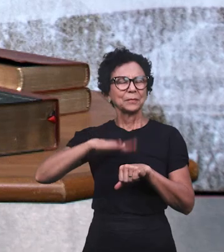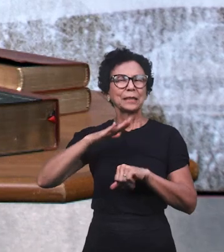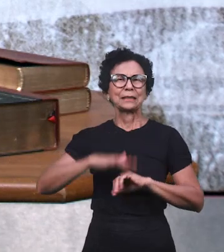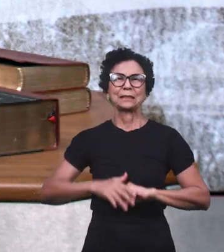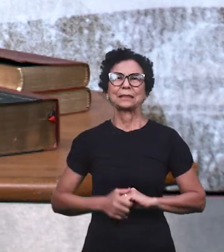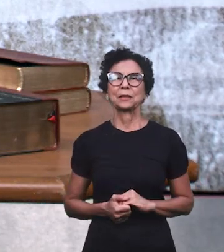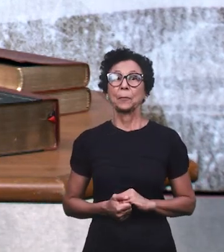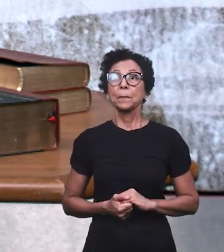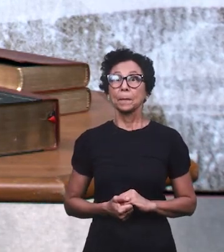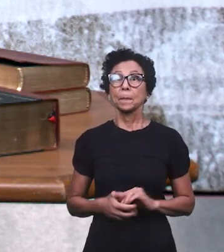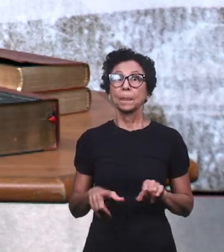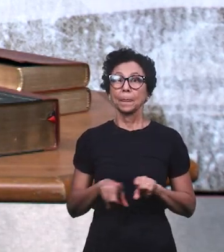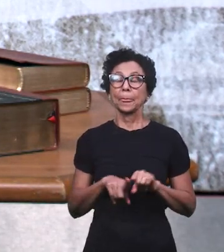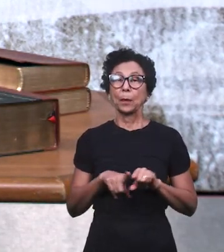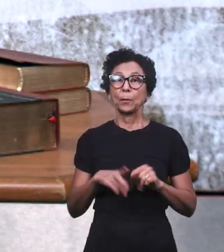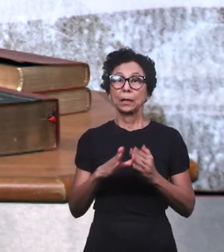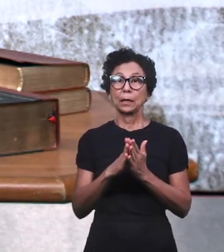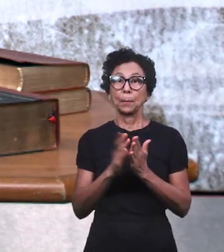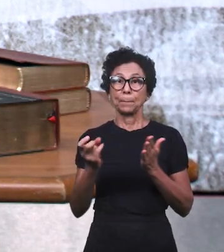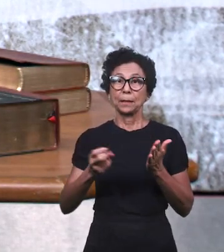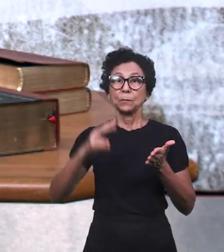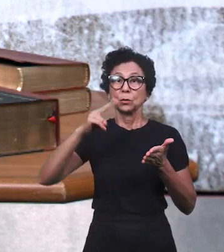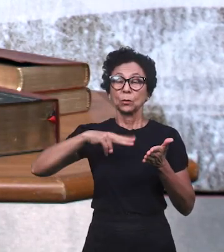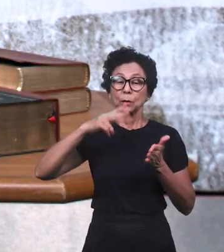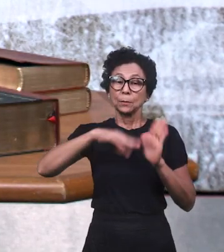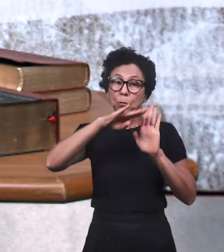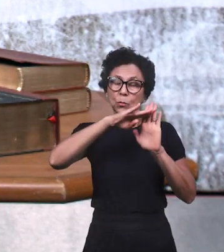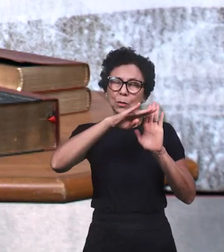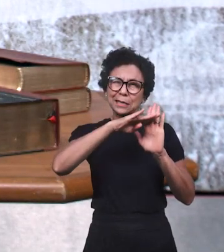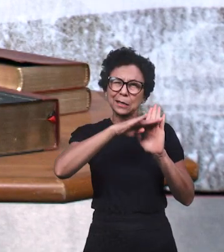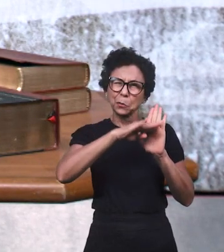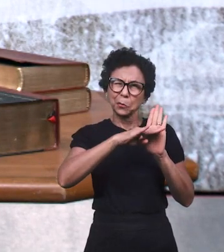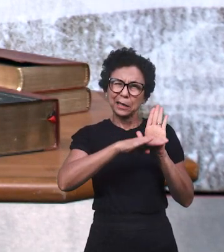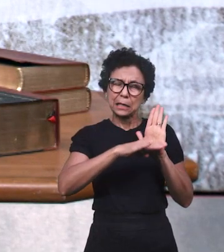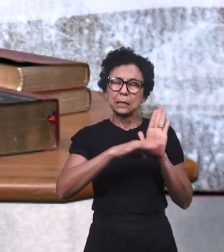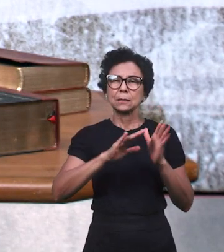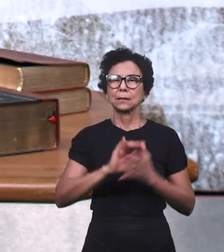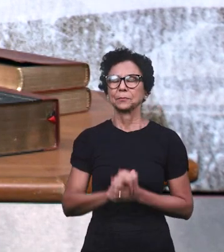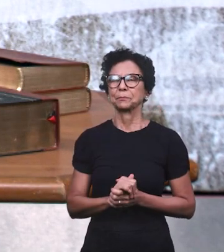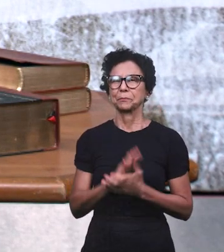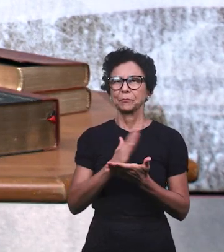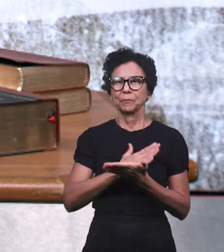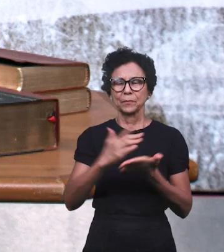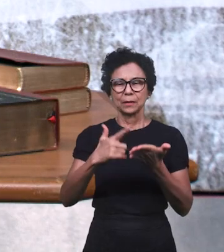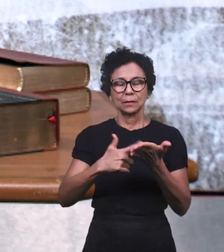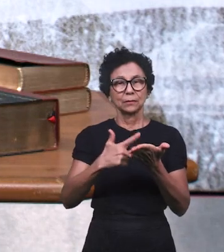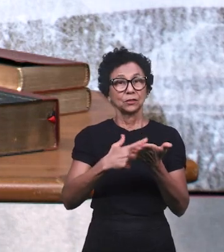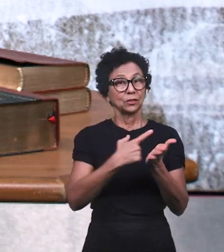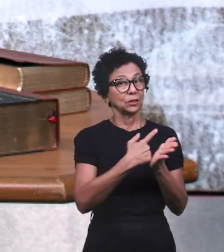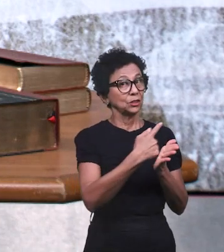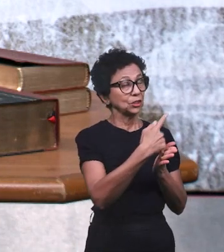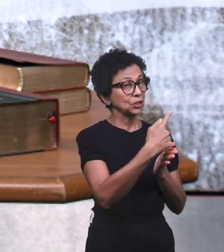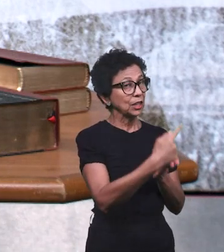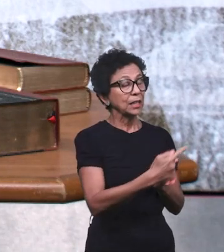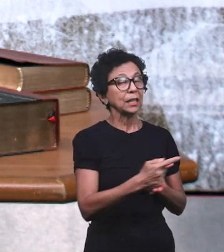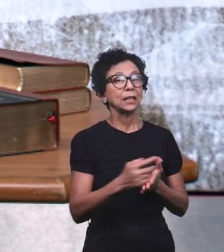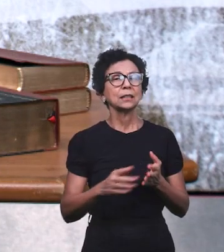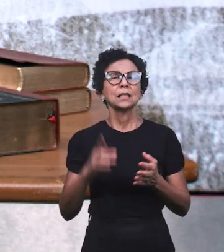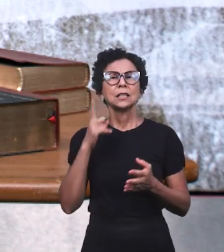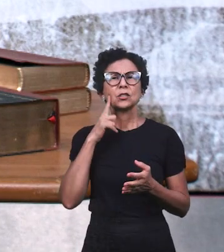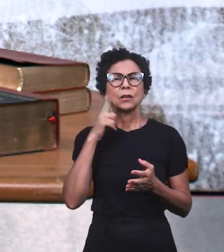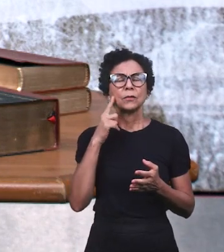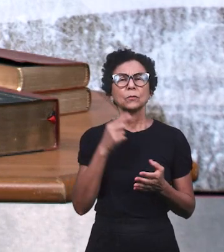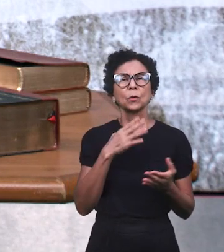leitura sequencial da nossa Bíblia. Começamos no livro do Gênesis e já passamos pelos patriarcas,